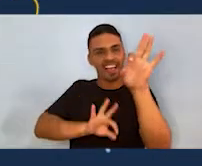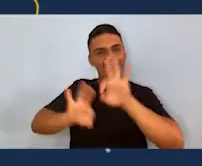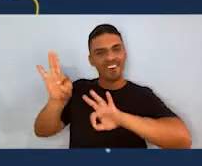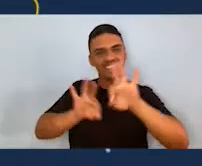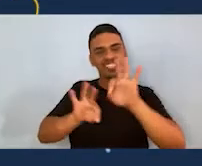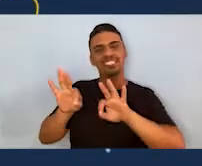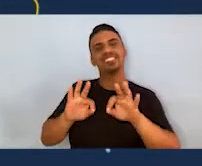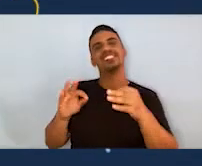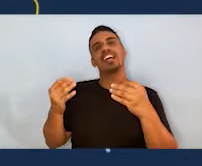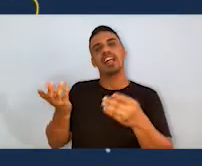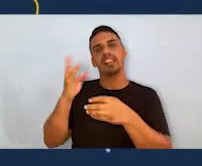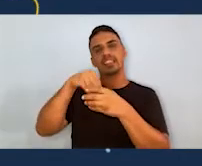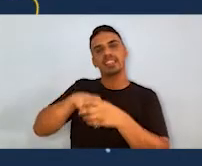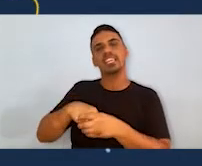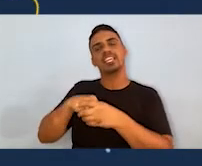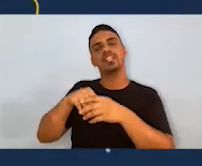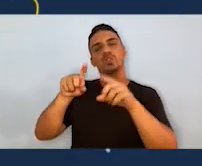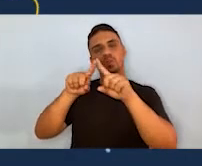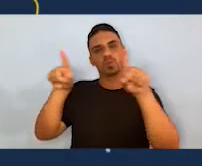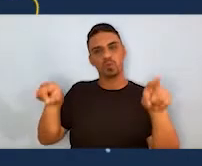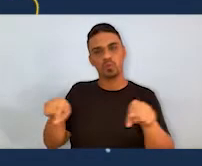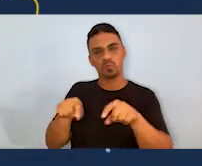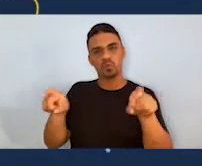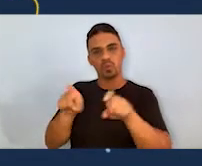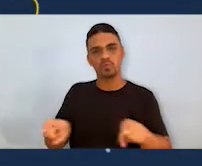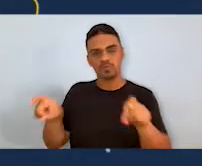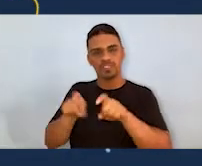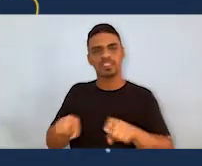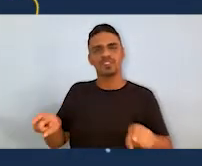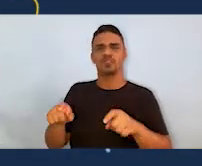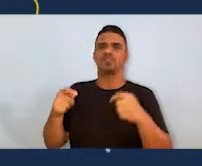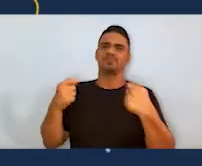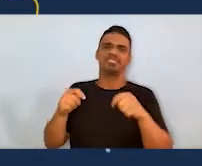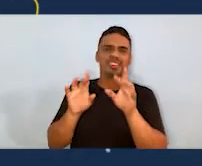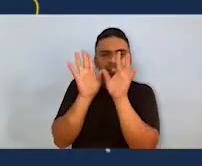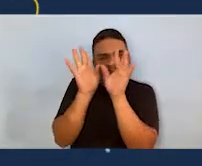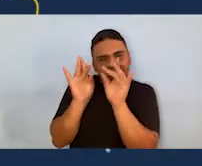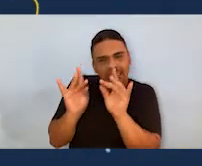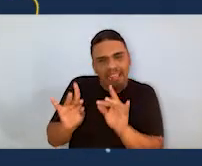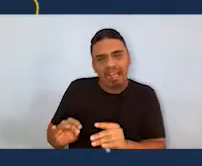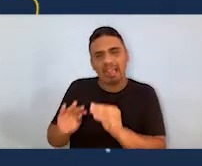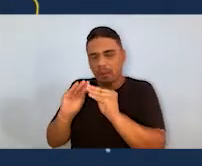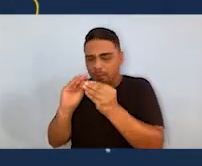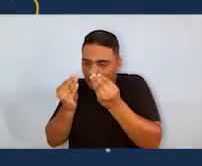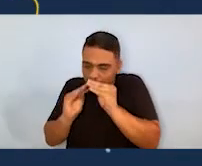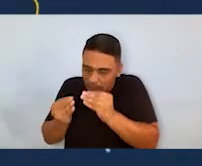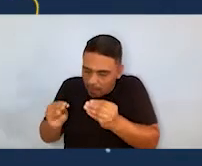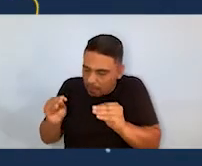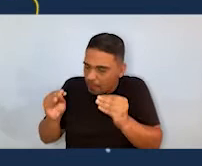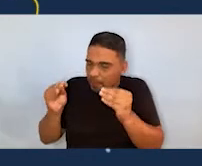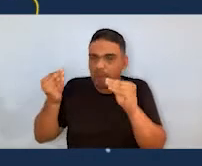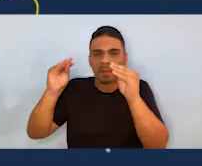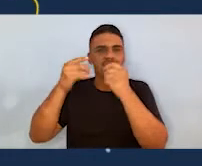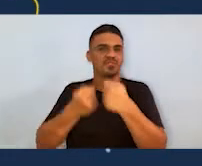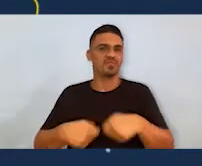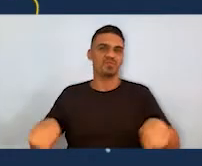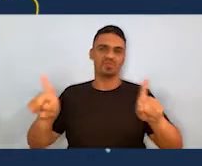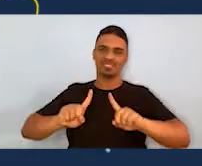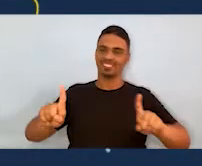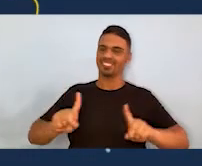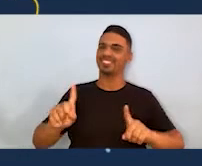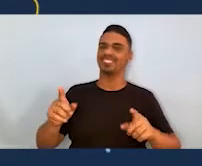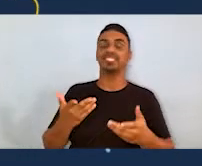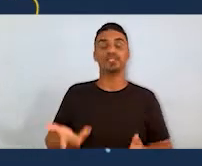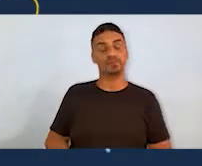colocar e fazer de forma simples em pixel art, sem muito detalhe. Sem... Agora, na parte de